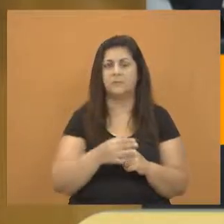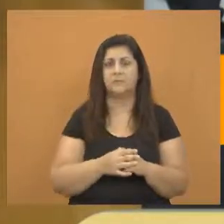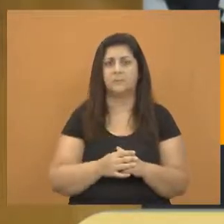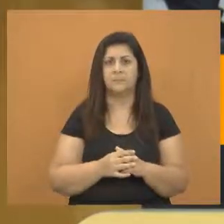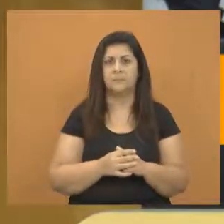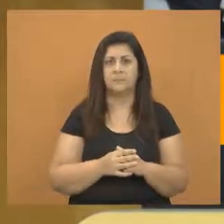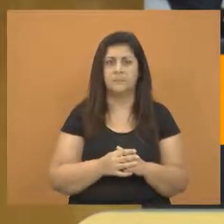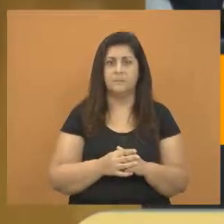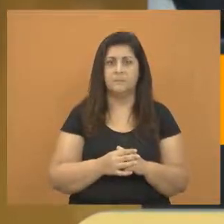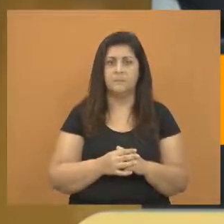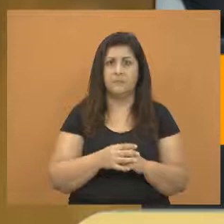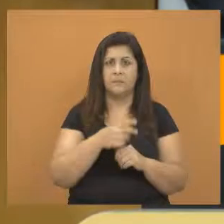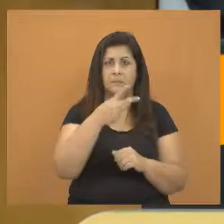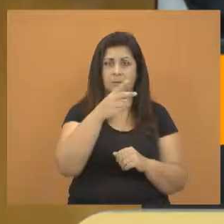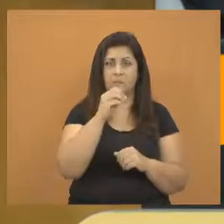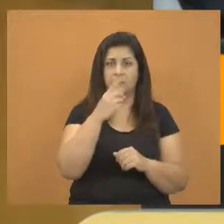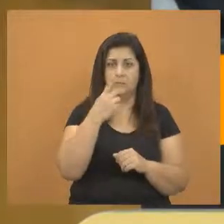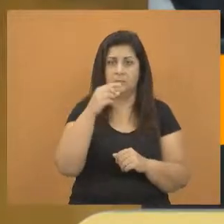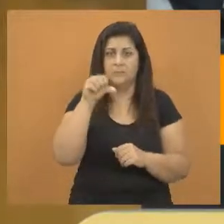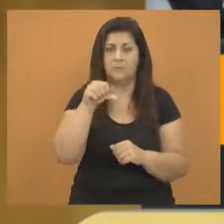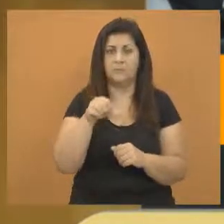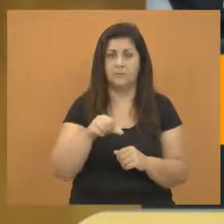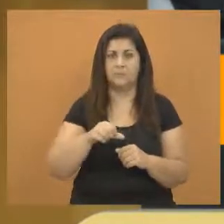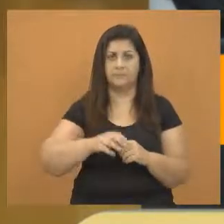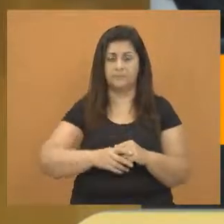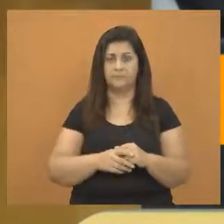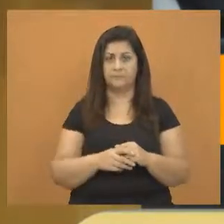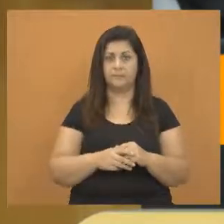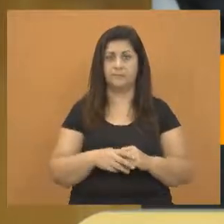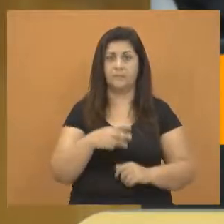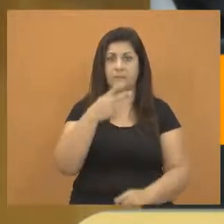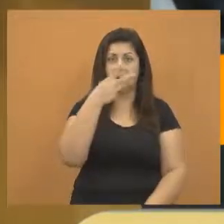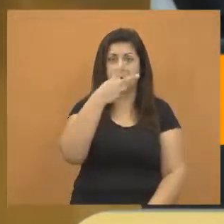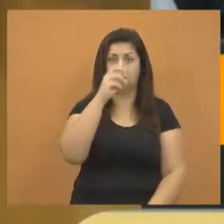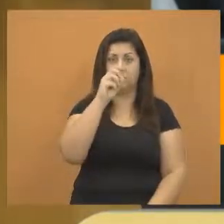208.999.508 reais. 2019,